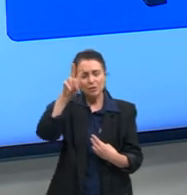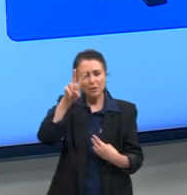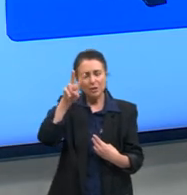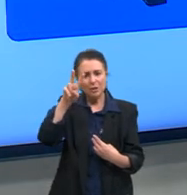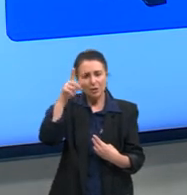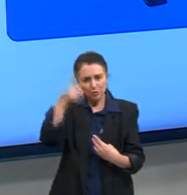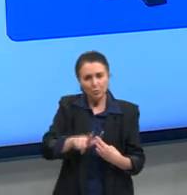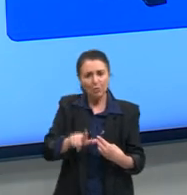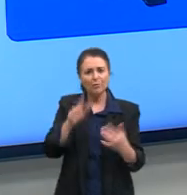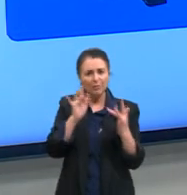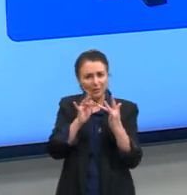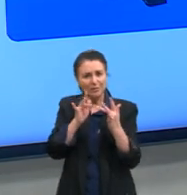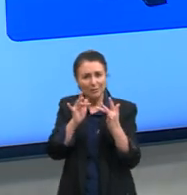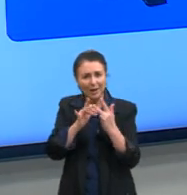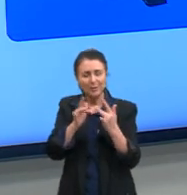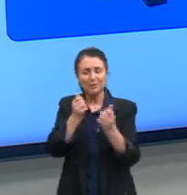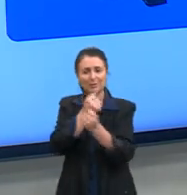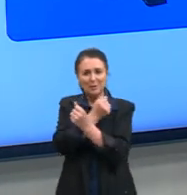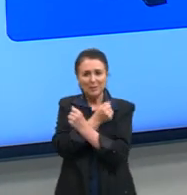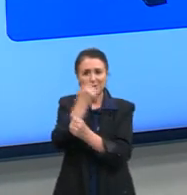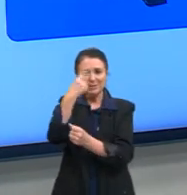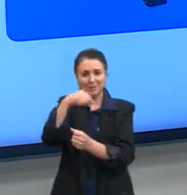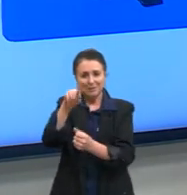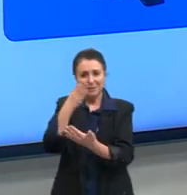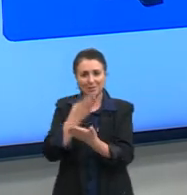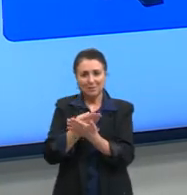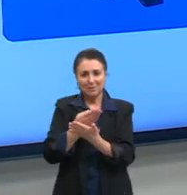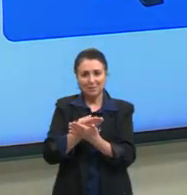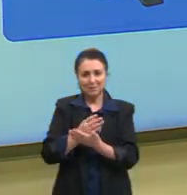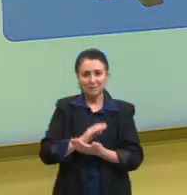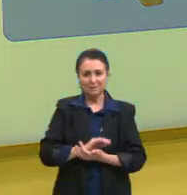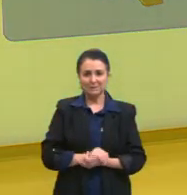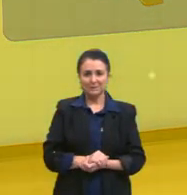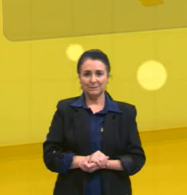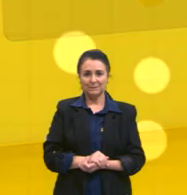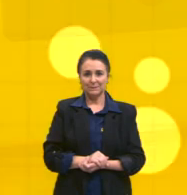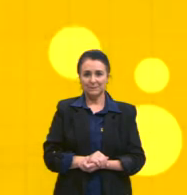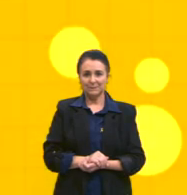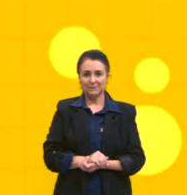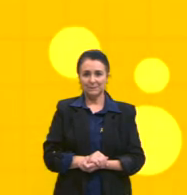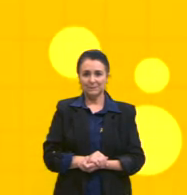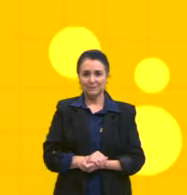um grande abraço e te espero na próxima aula E aí